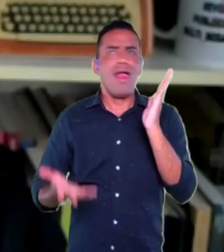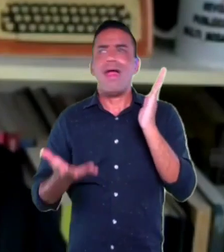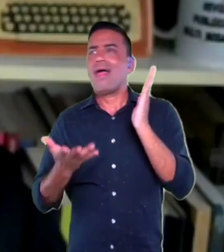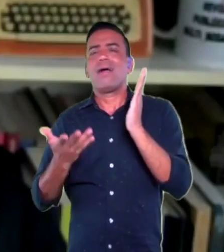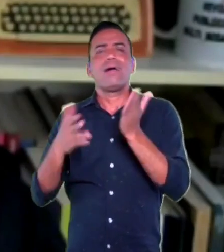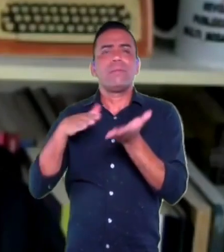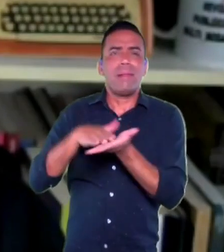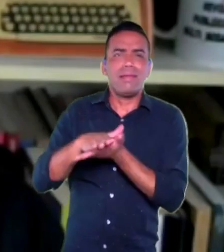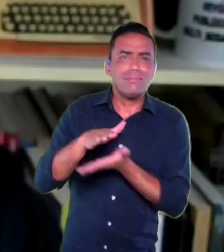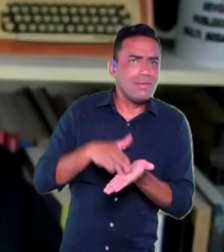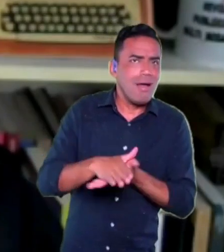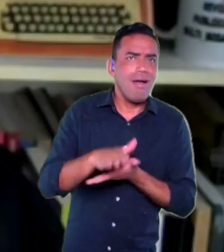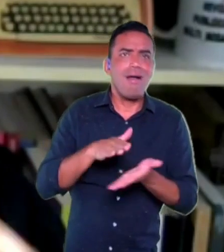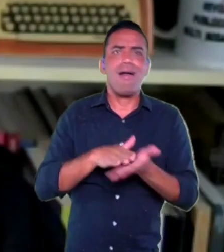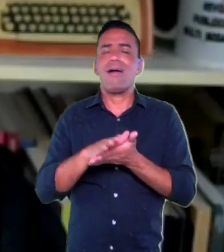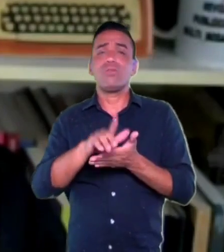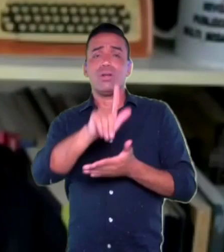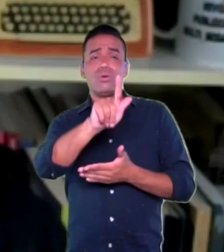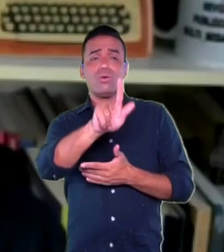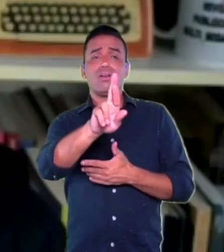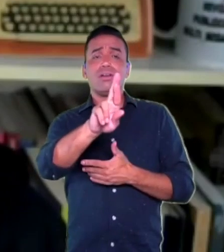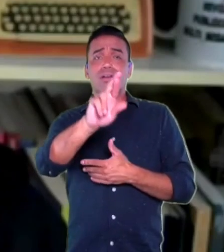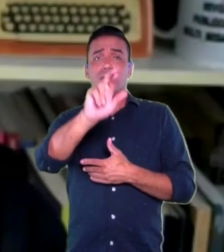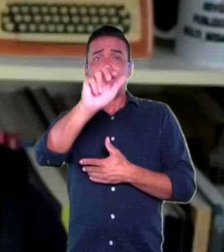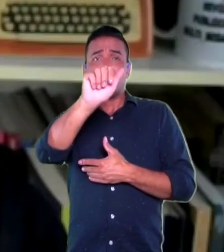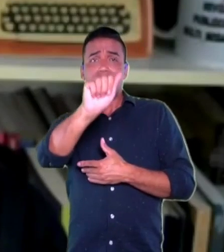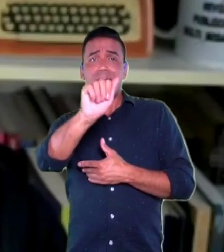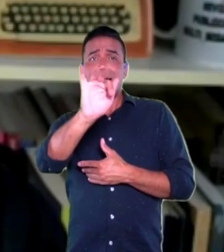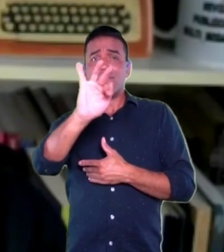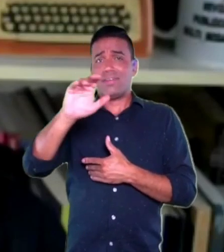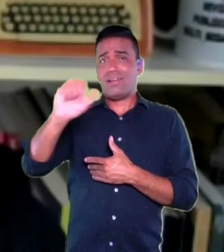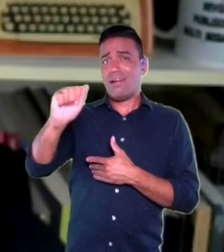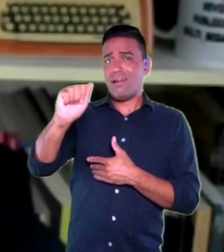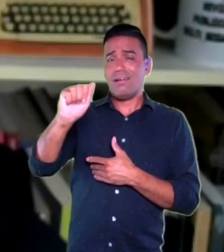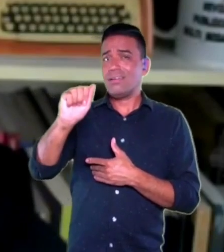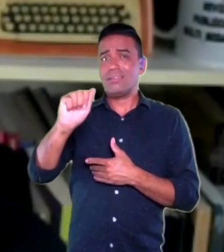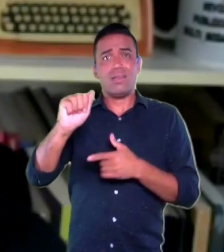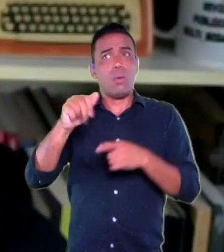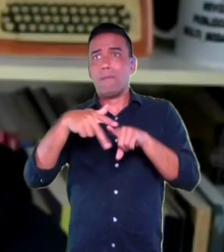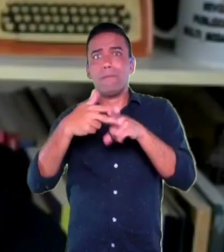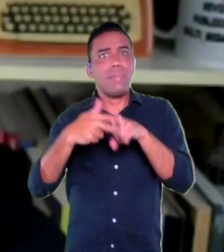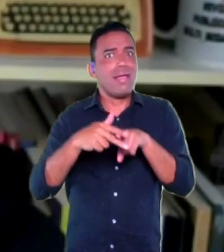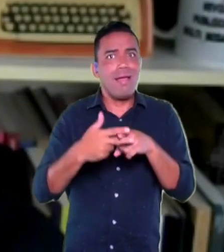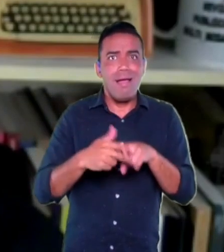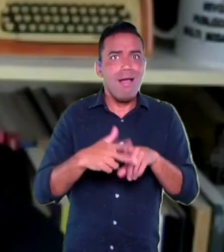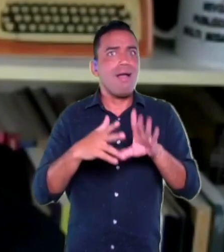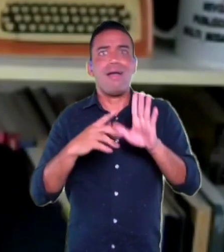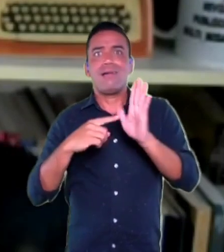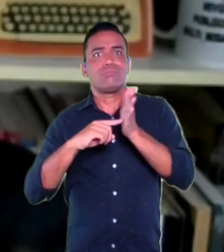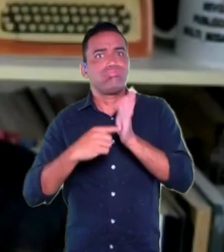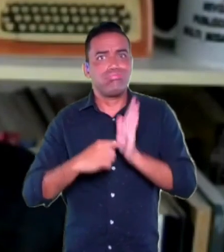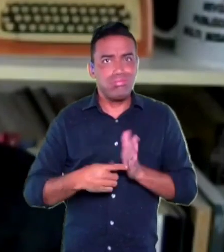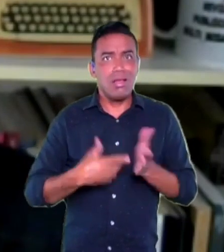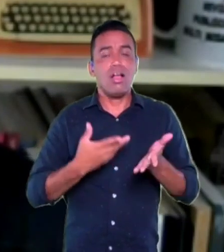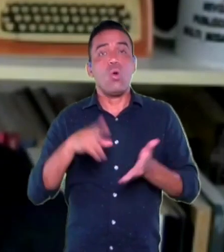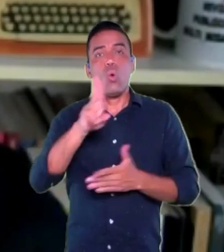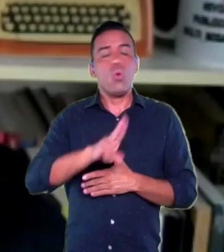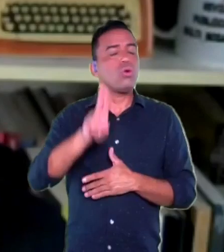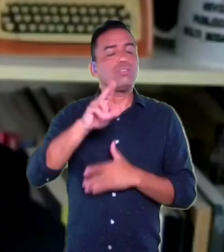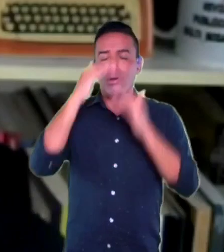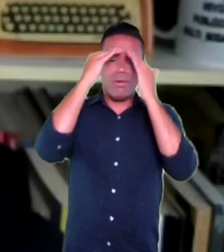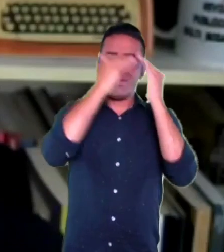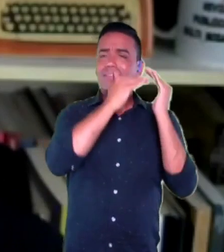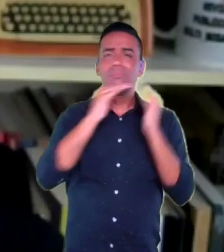Minas, que é uma gráfica que usa muitos recursos mecânicos ainda, né? Então, eu respeito